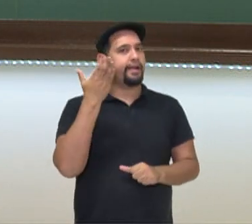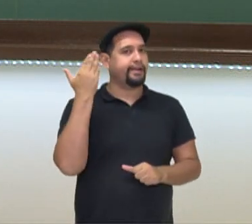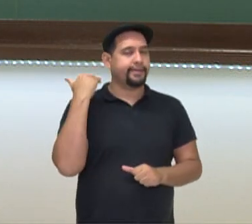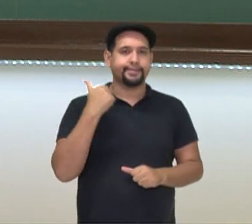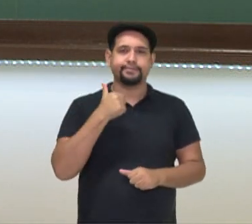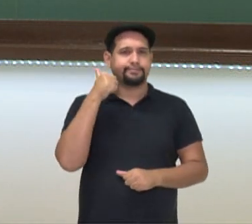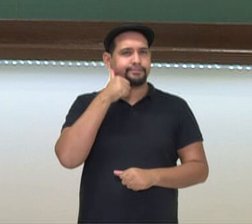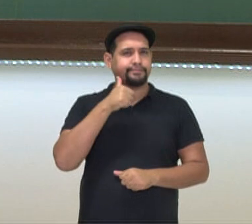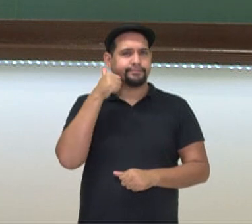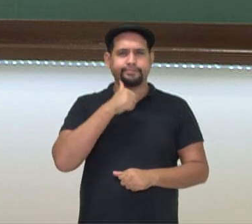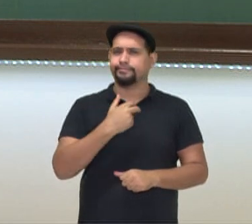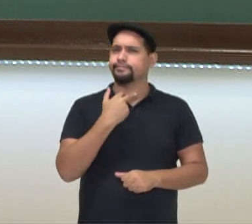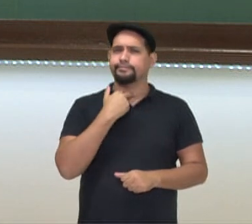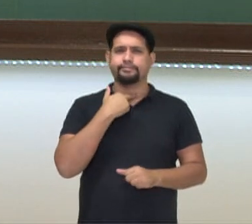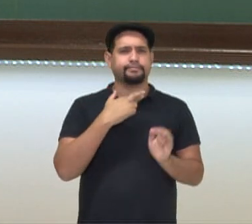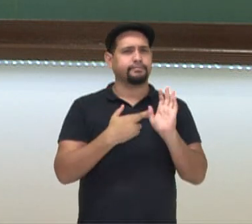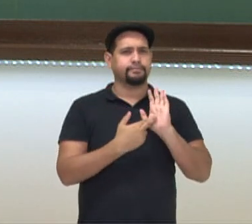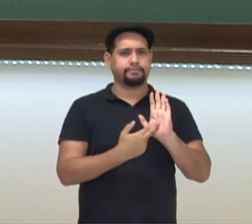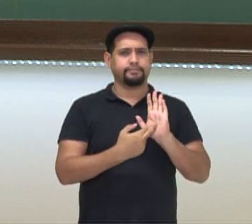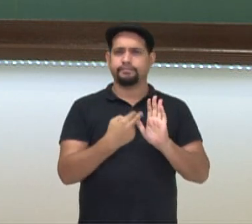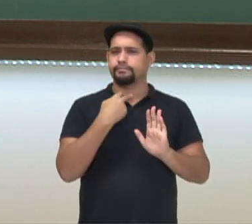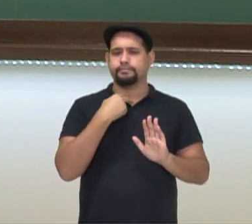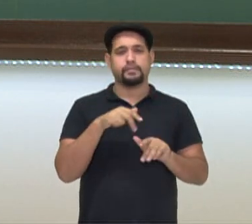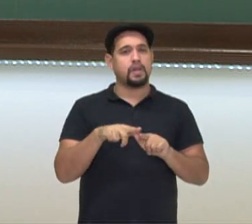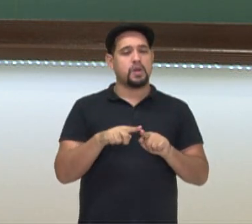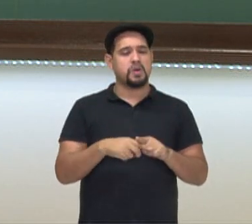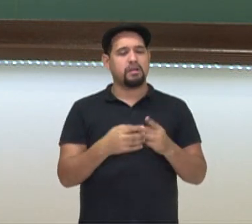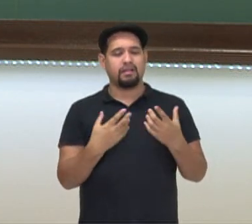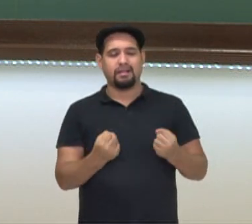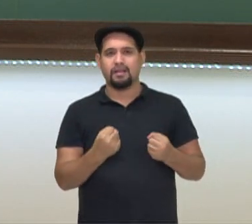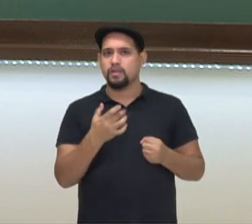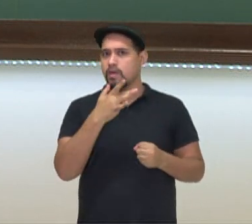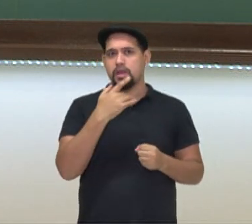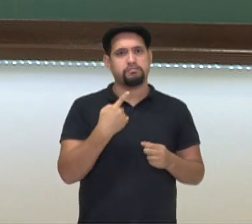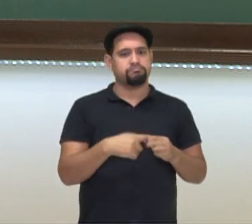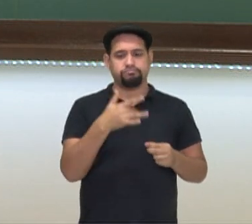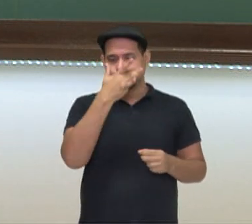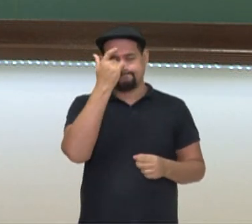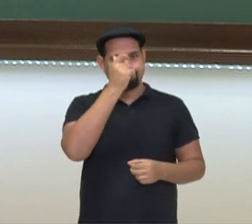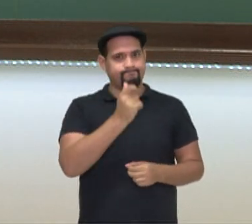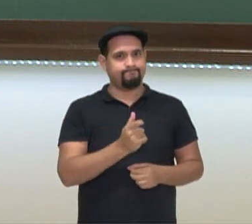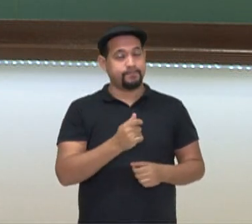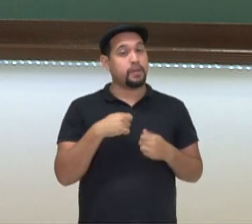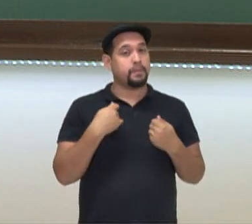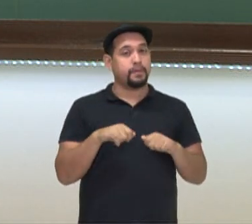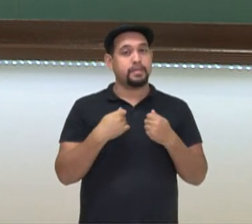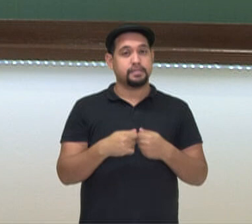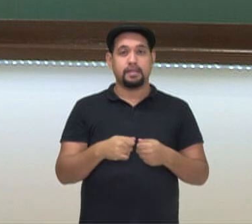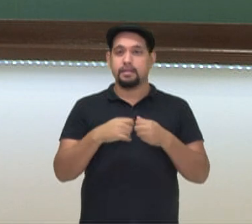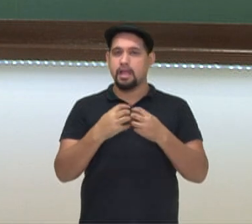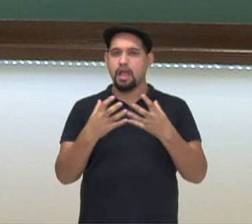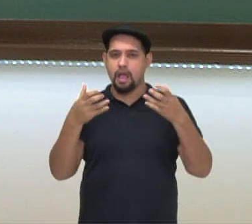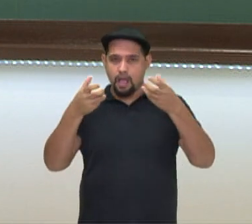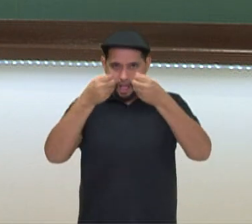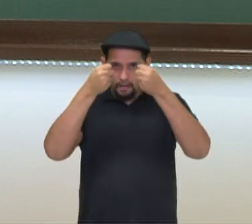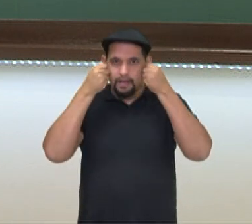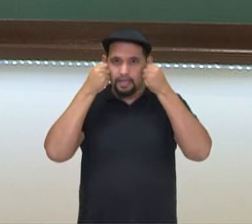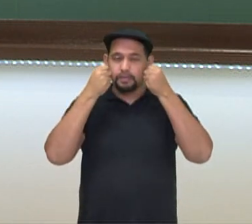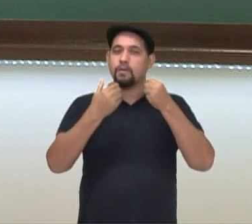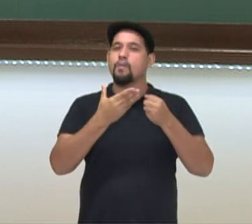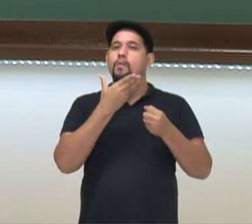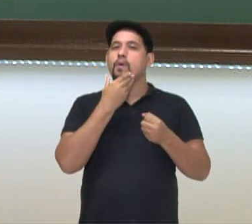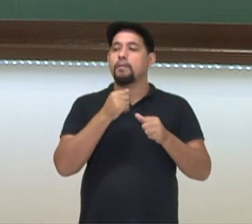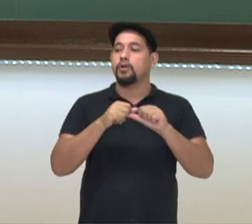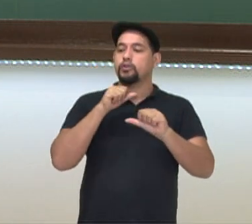podiam representar, não podiam atuar, elas não eram consideradas cidadãs. Então era importante ter as máscaras para os homens poderem trocar